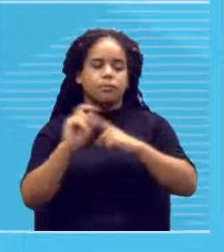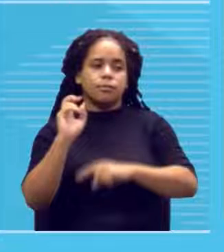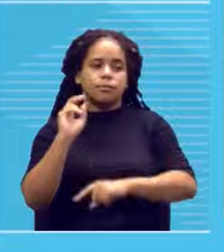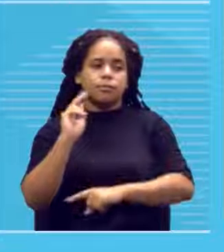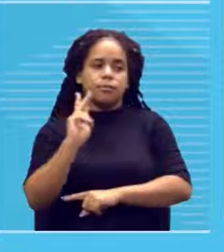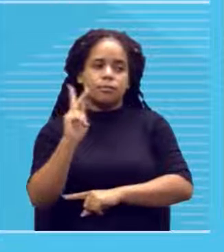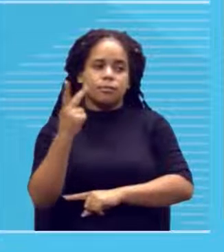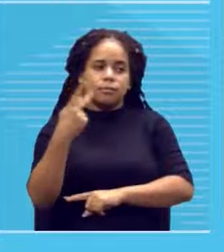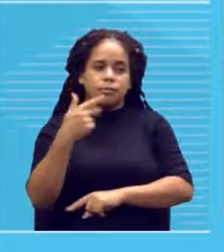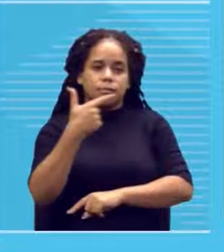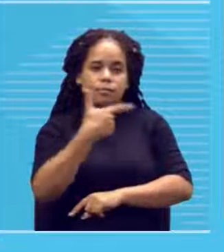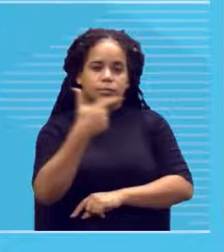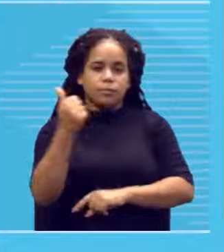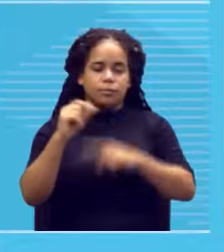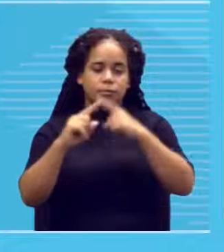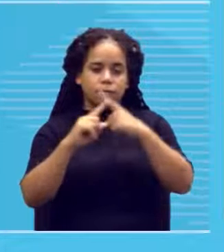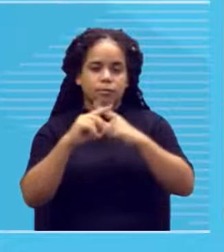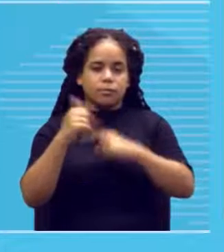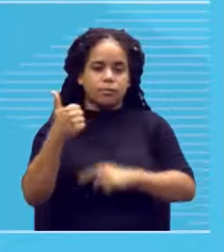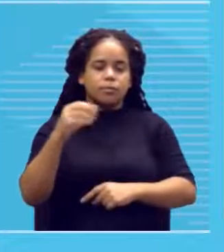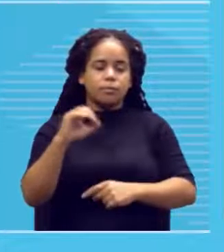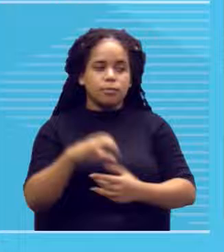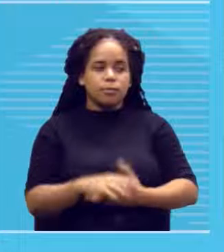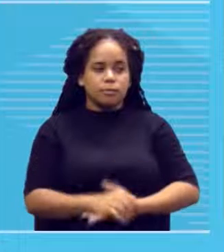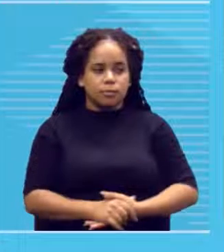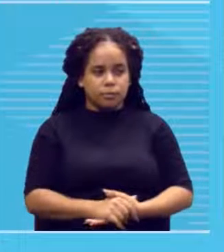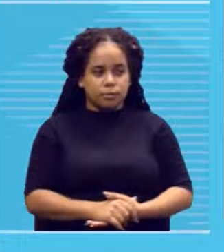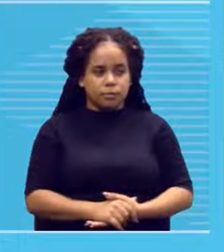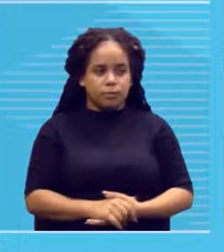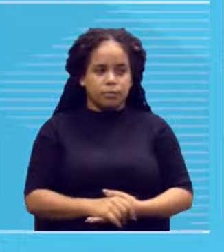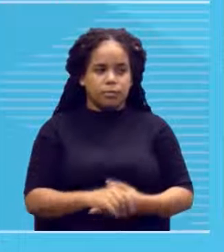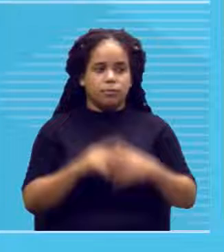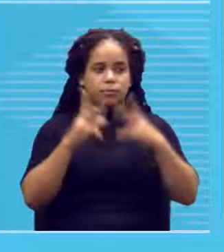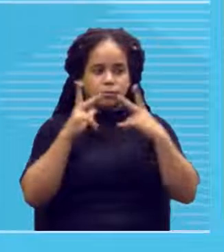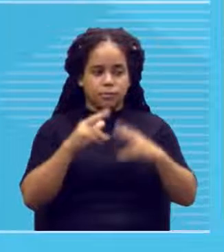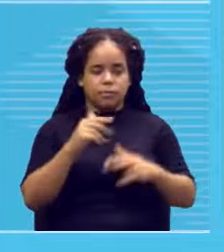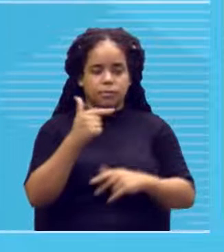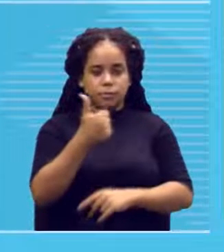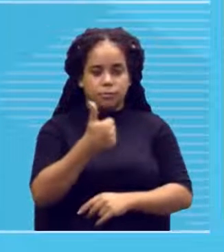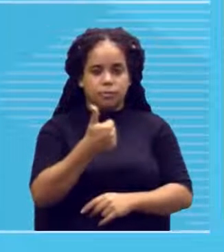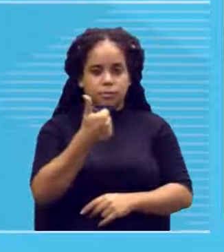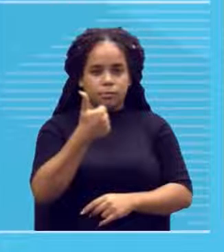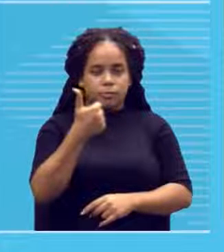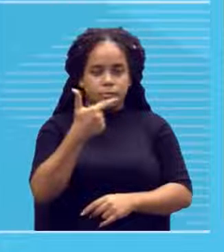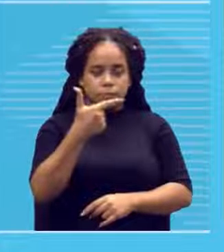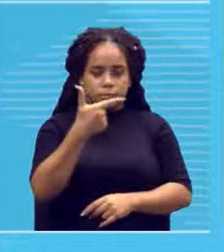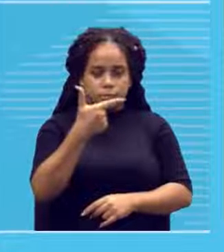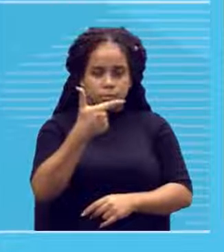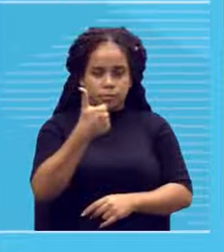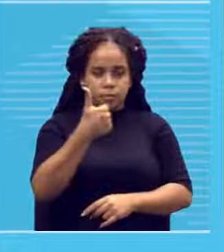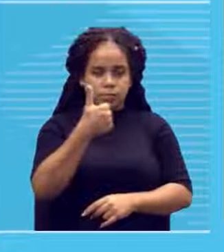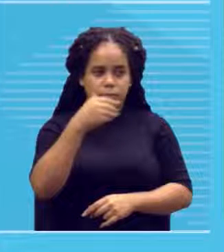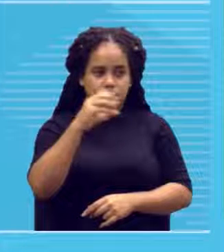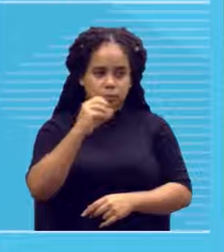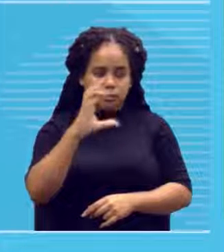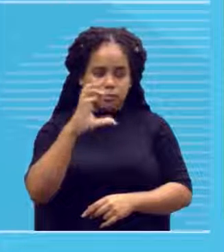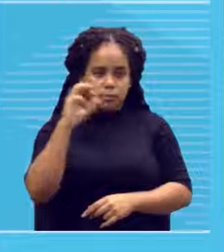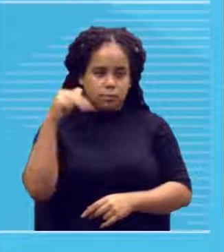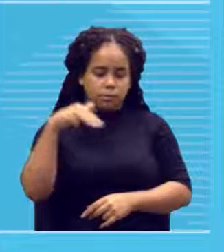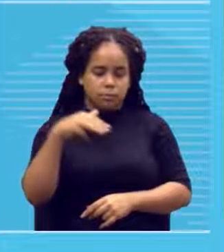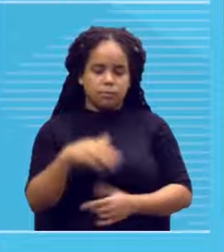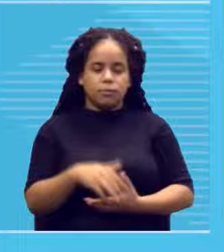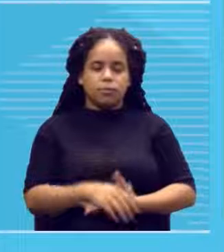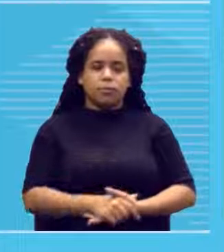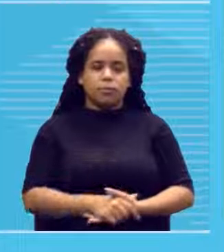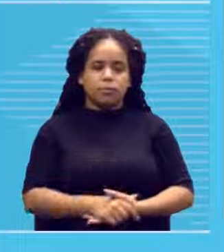10 21 x 10 jovens é igual a 210 centímetros quadrados